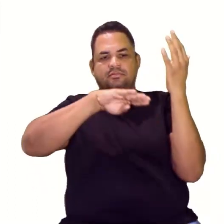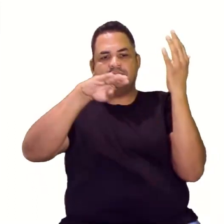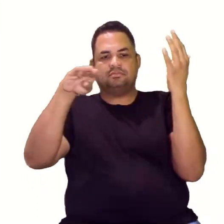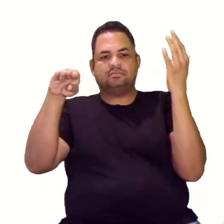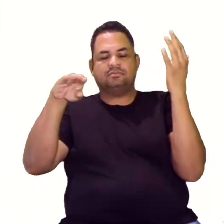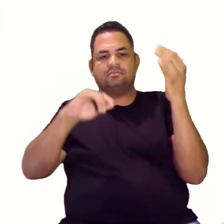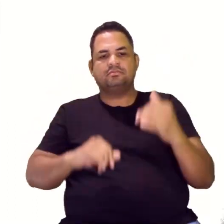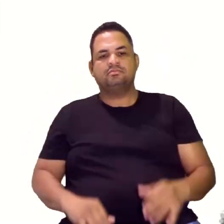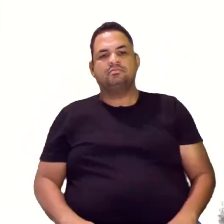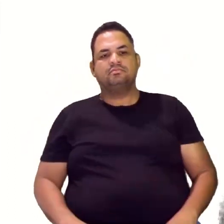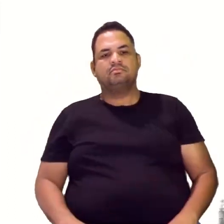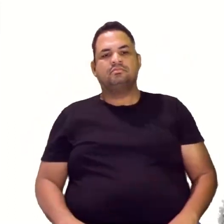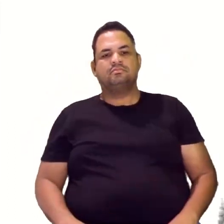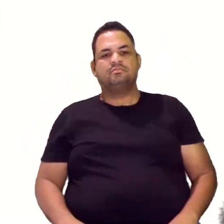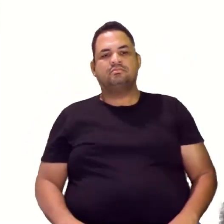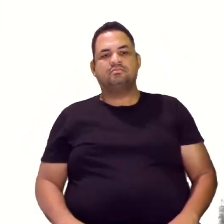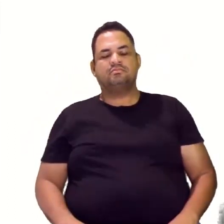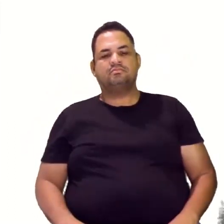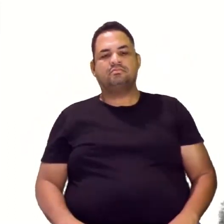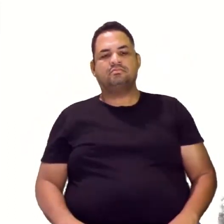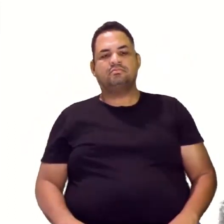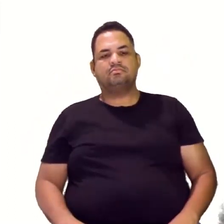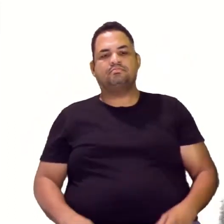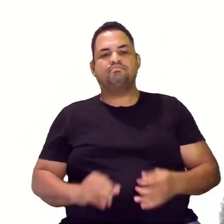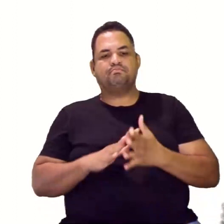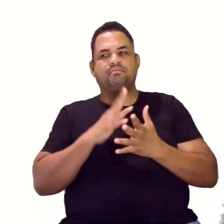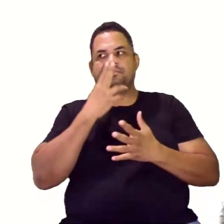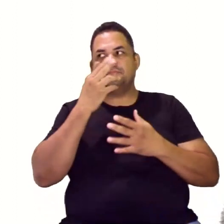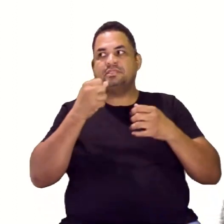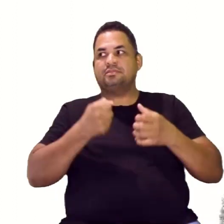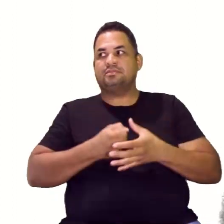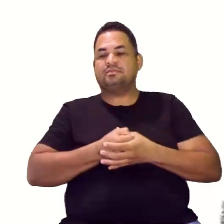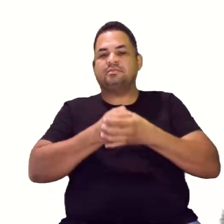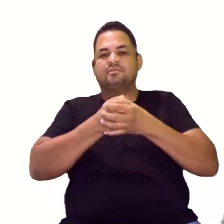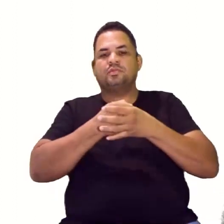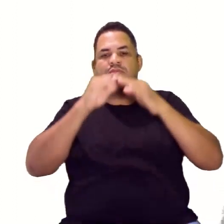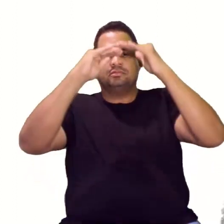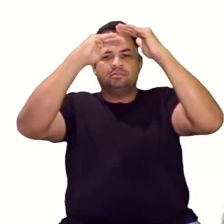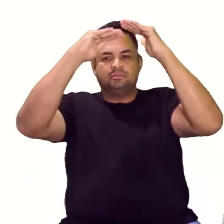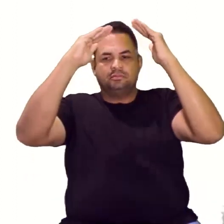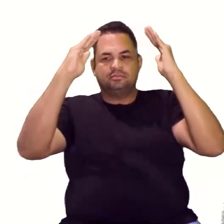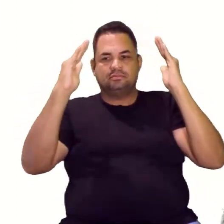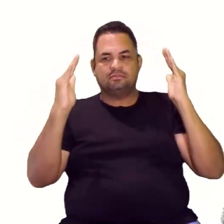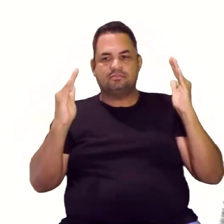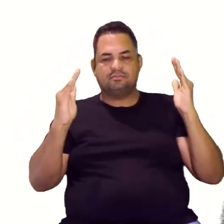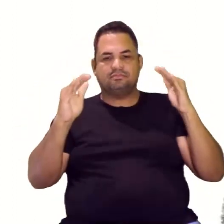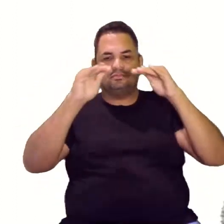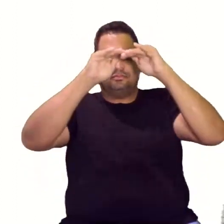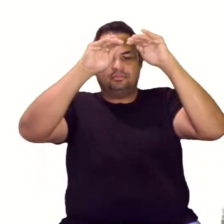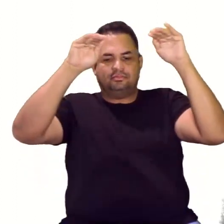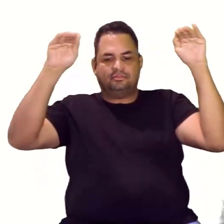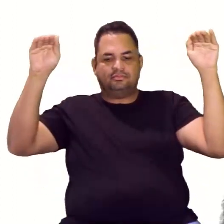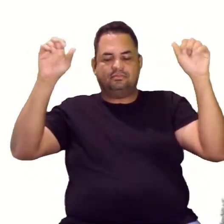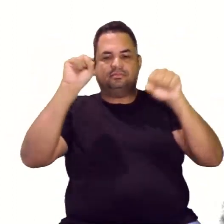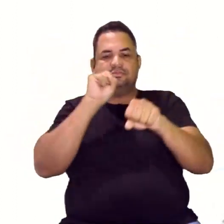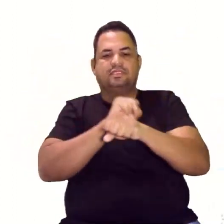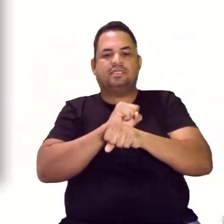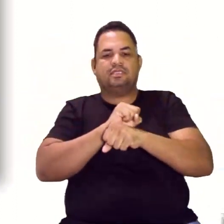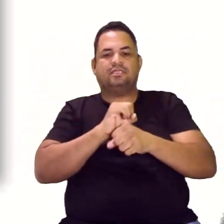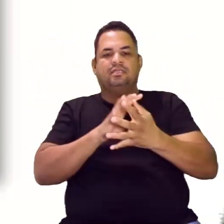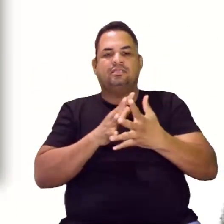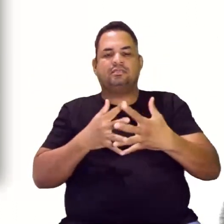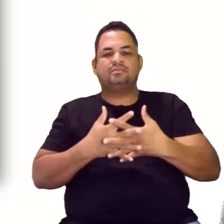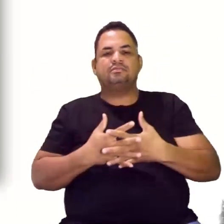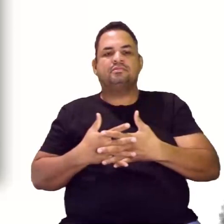um sombrinhão, assim, né? Um guarda-chuva. Parece até um ponto... Um ponto de ônibus. Um ponto de ônibus, né? Quando fazem aquelas coberturas,